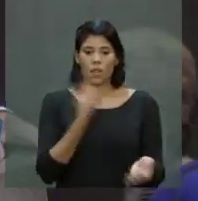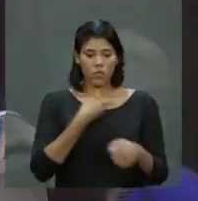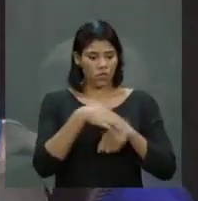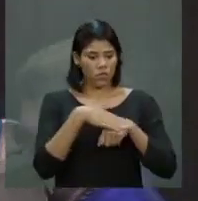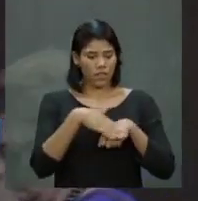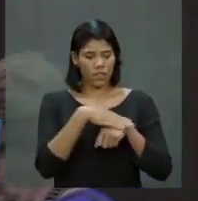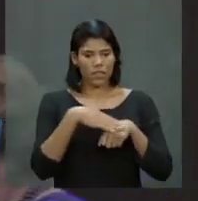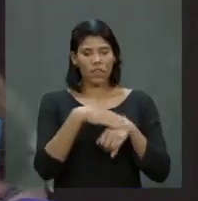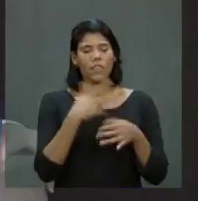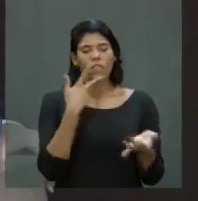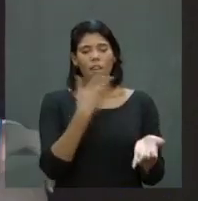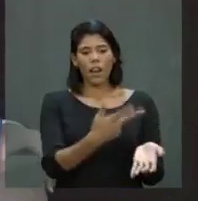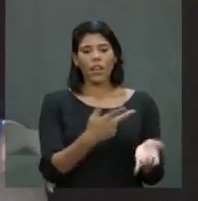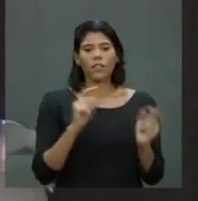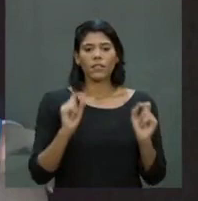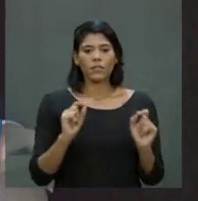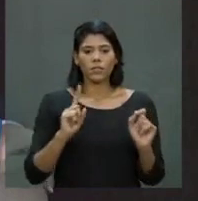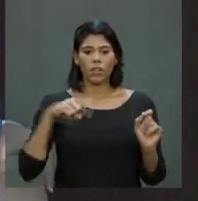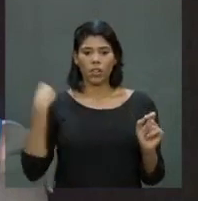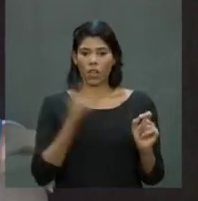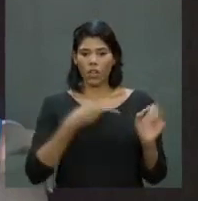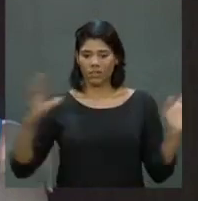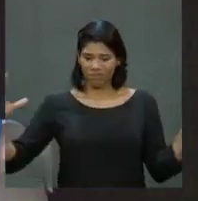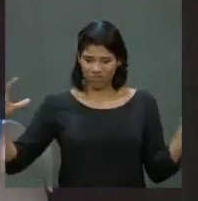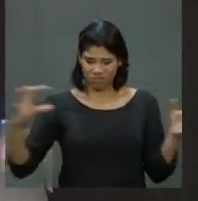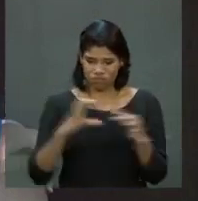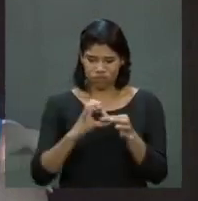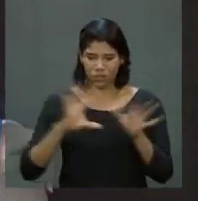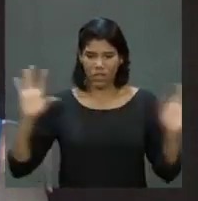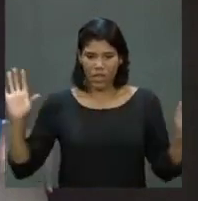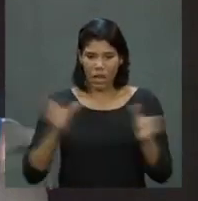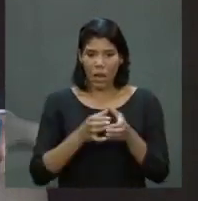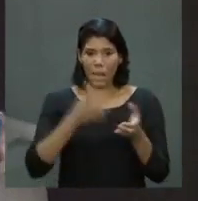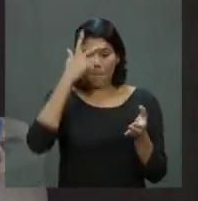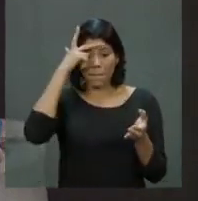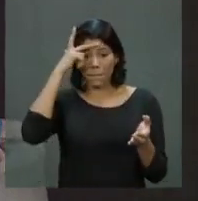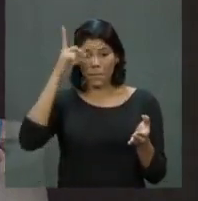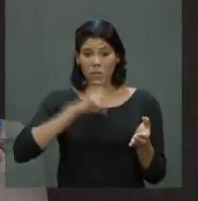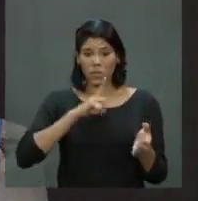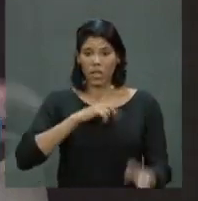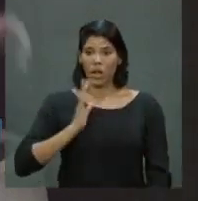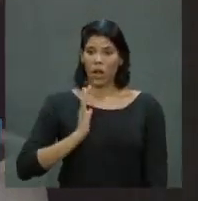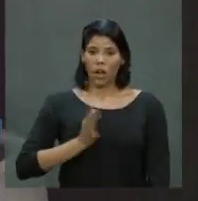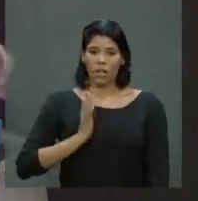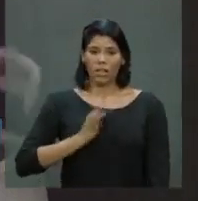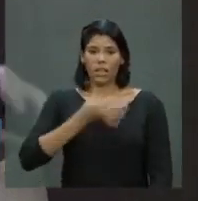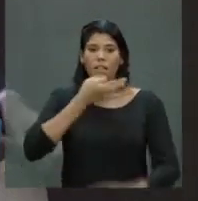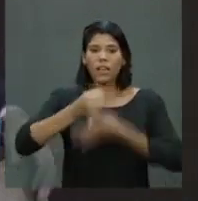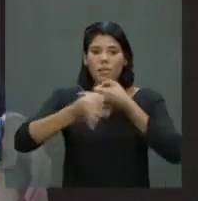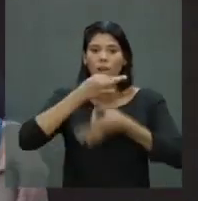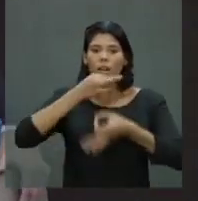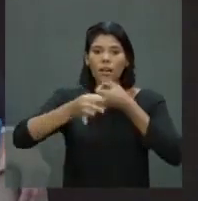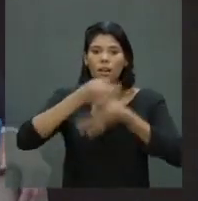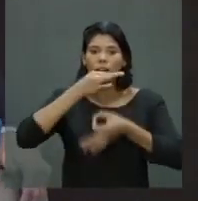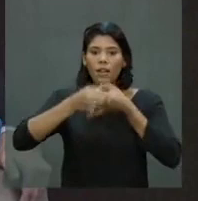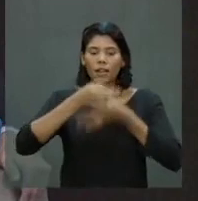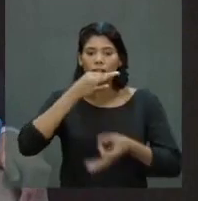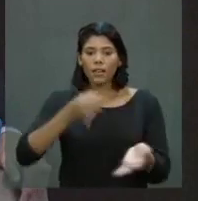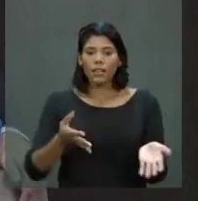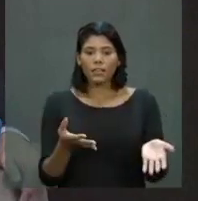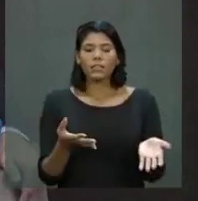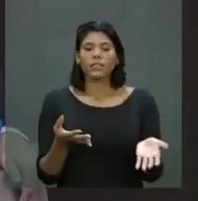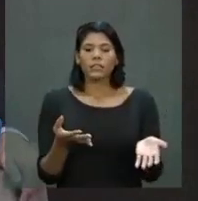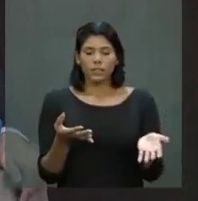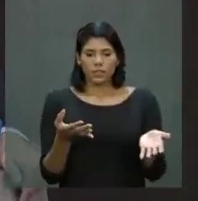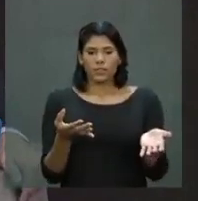que nós precisamos juntar todos e todas aqueles que temos corações democratas, né? Uma bela canção de Moraes Moreira, com Fausto